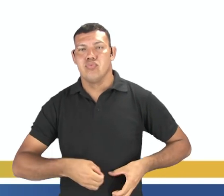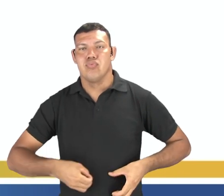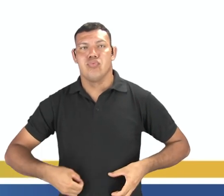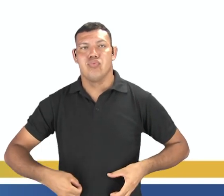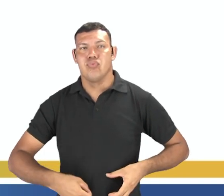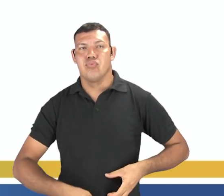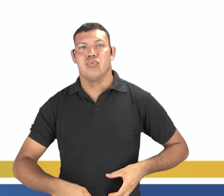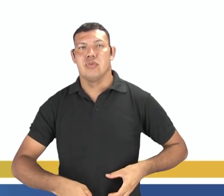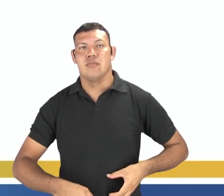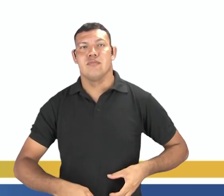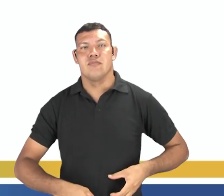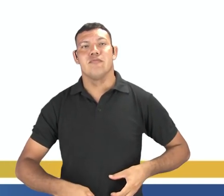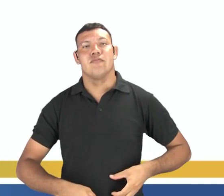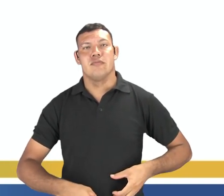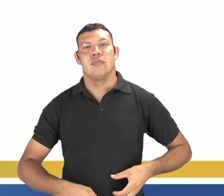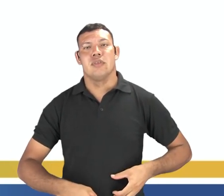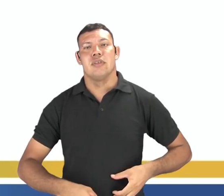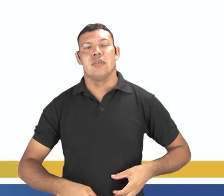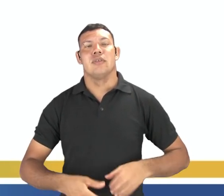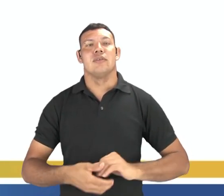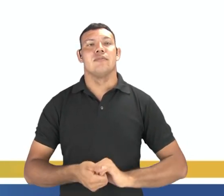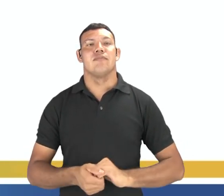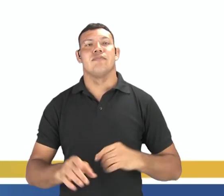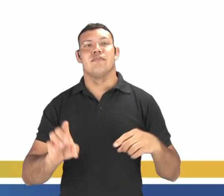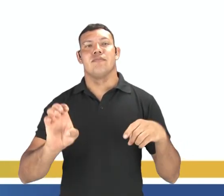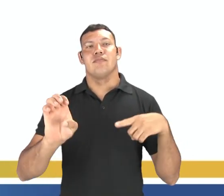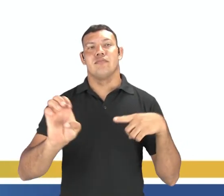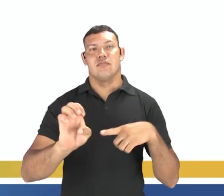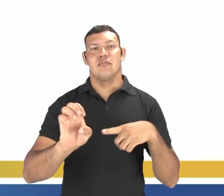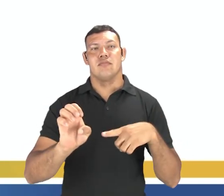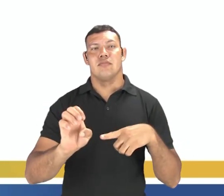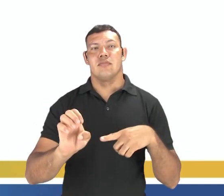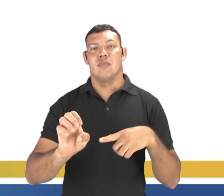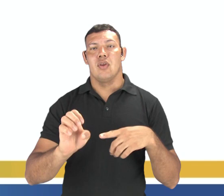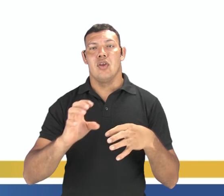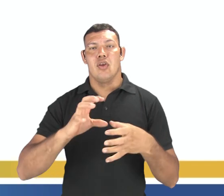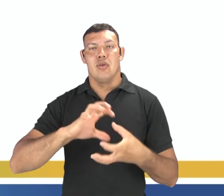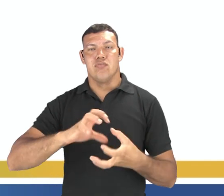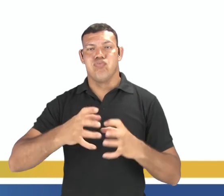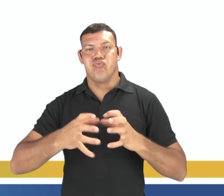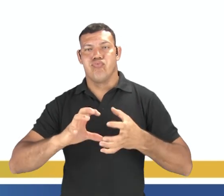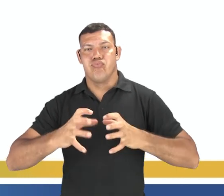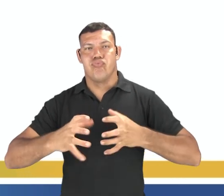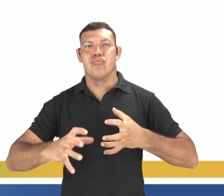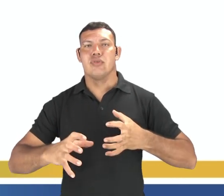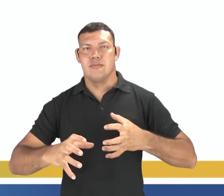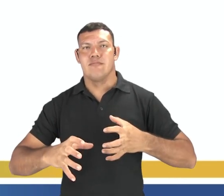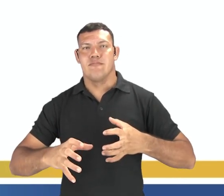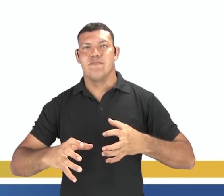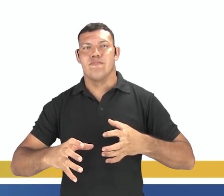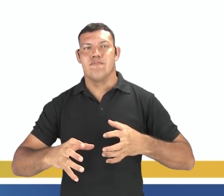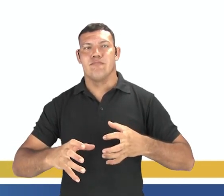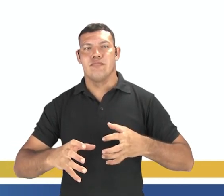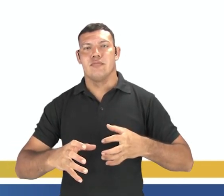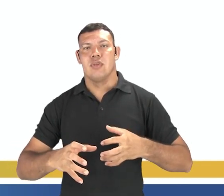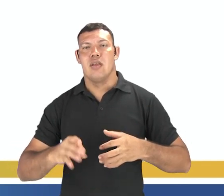ovo origina células denominadas blastômeros. Então, qual você acha que está correto?